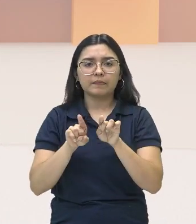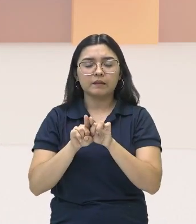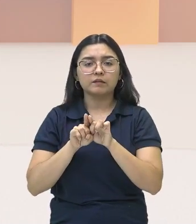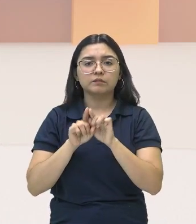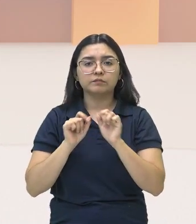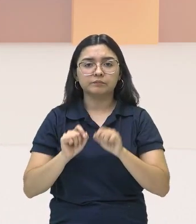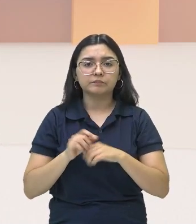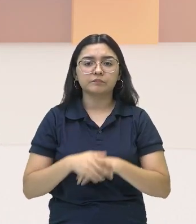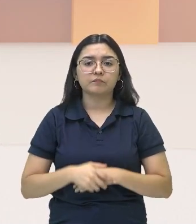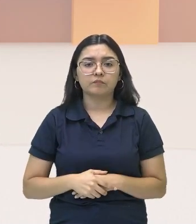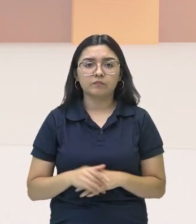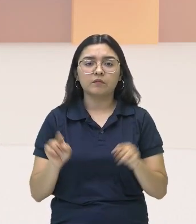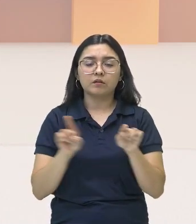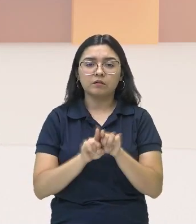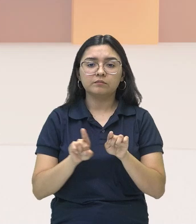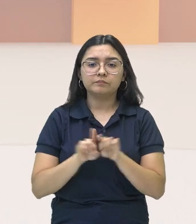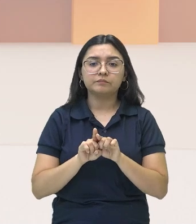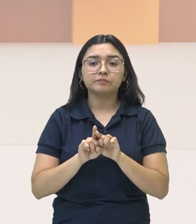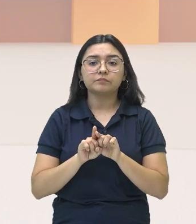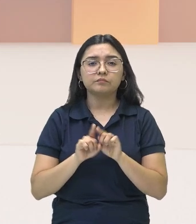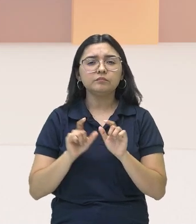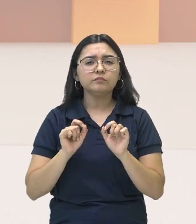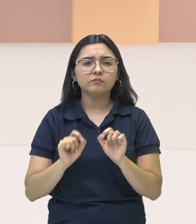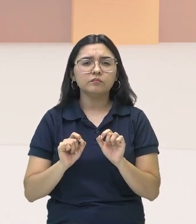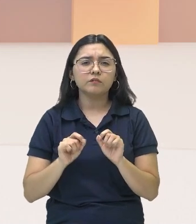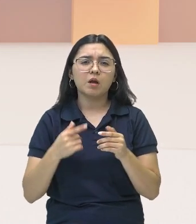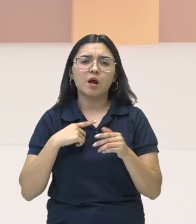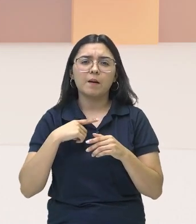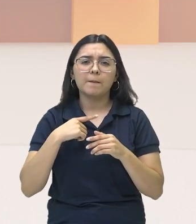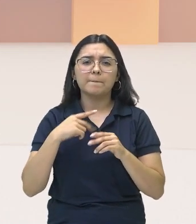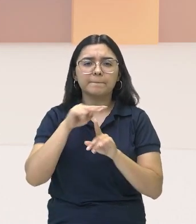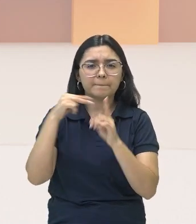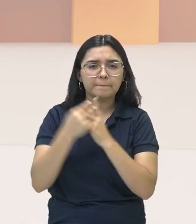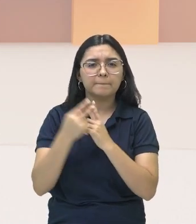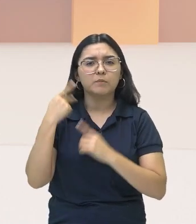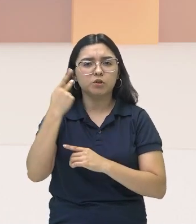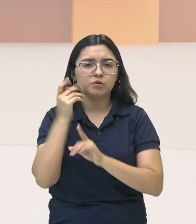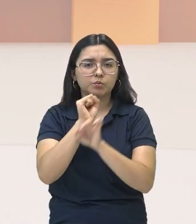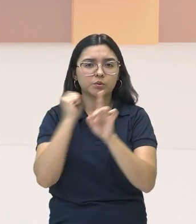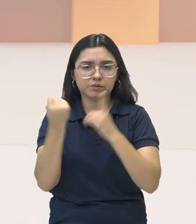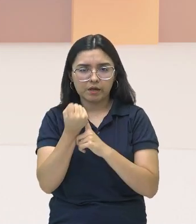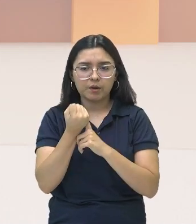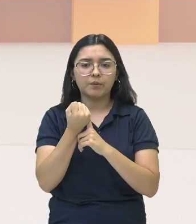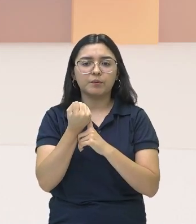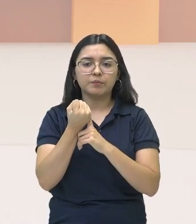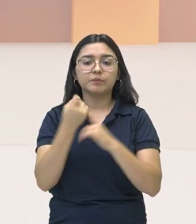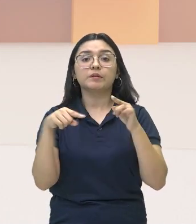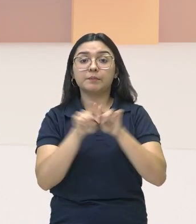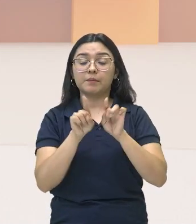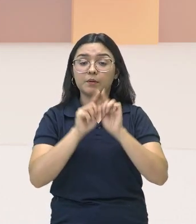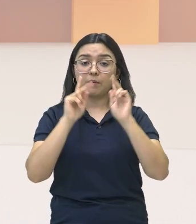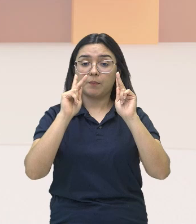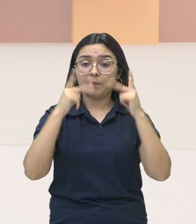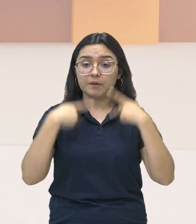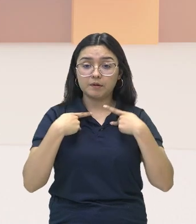vista econômico, como também do ponto de vista político, social,